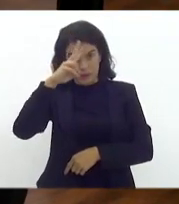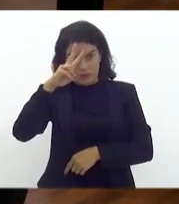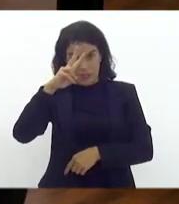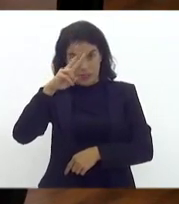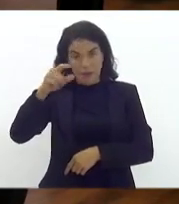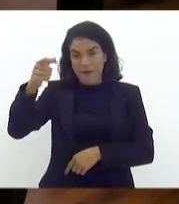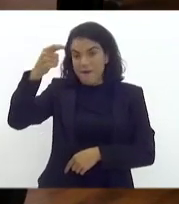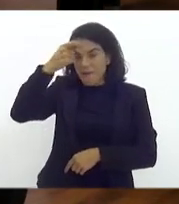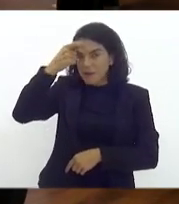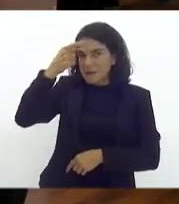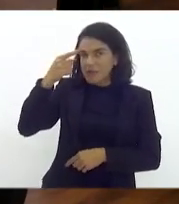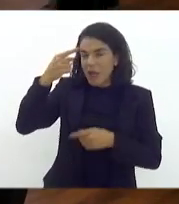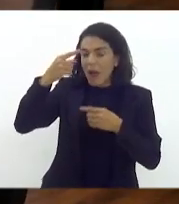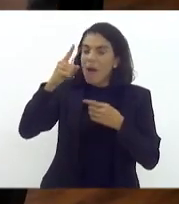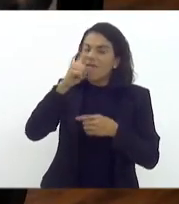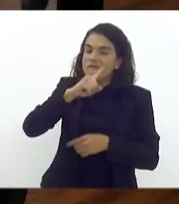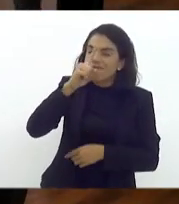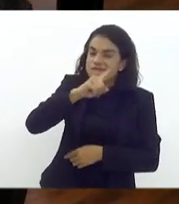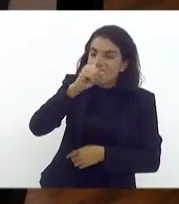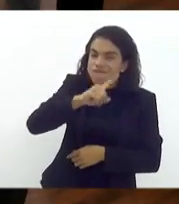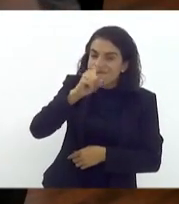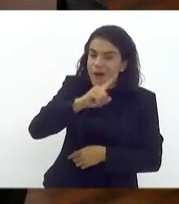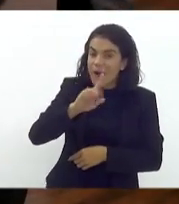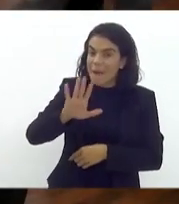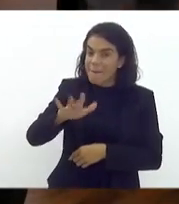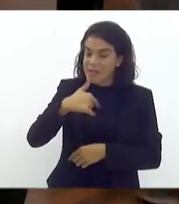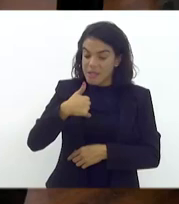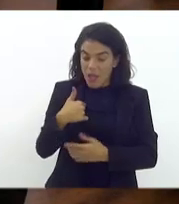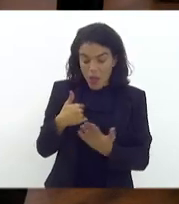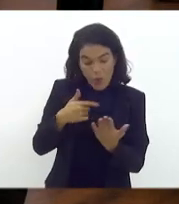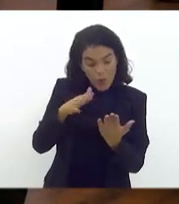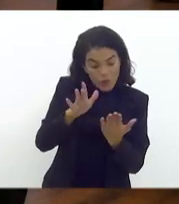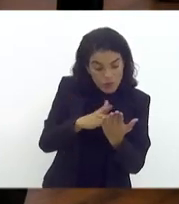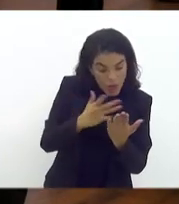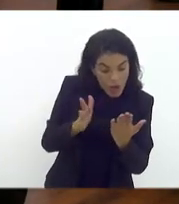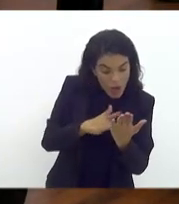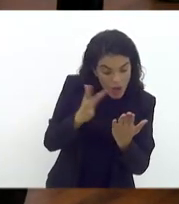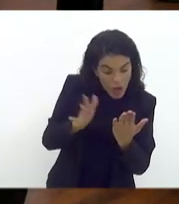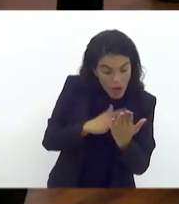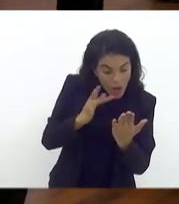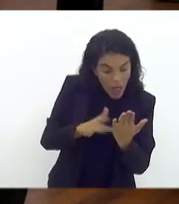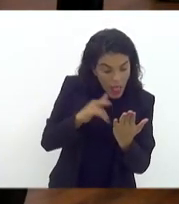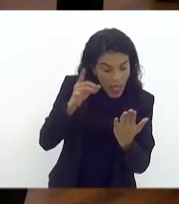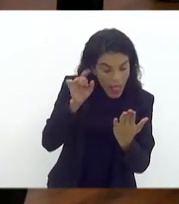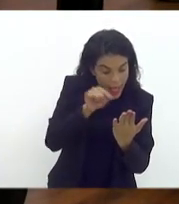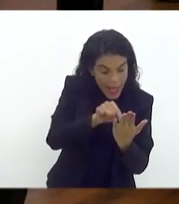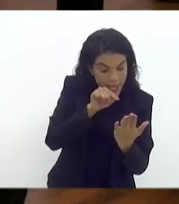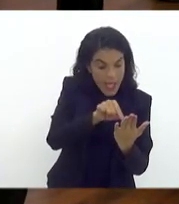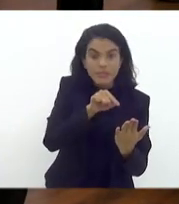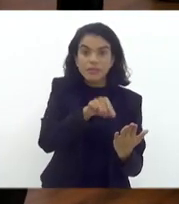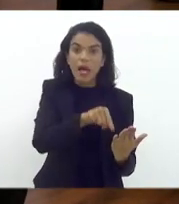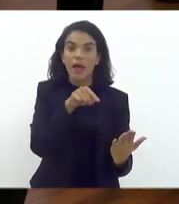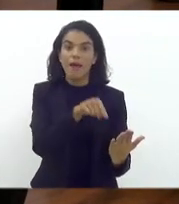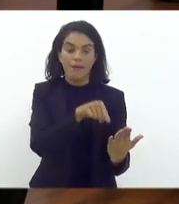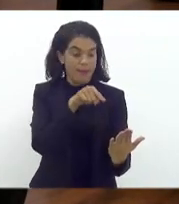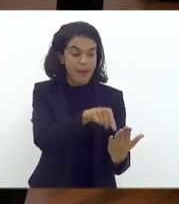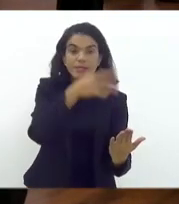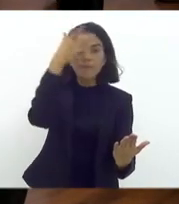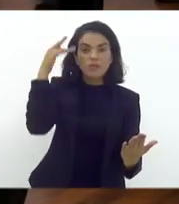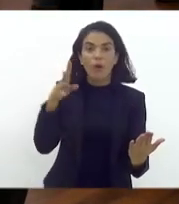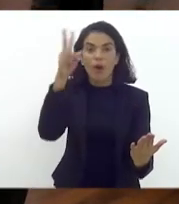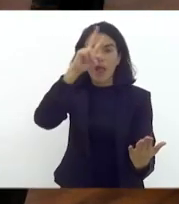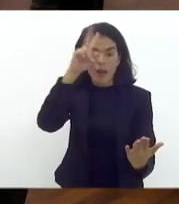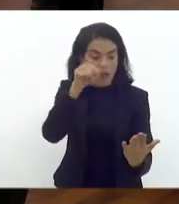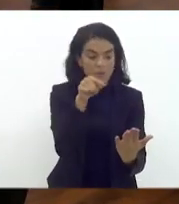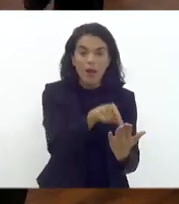falsa memória mas para pessoa que está reconhecendo aconteceu assim é essa pessoa as